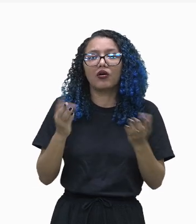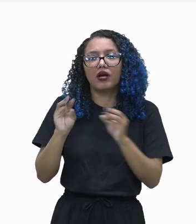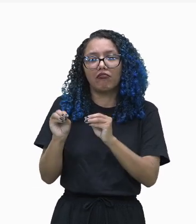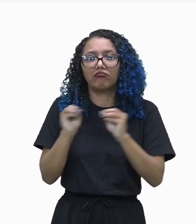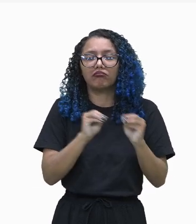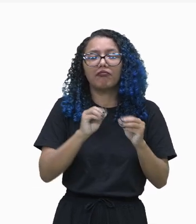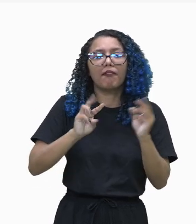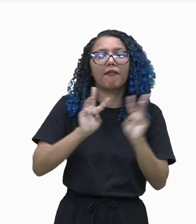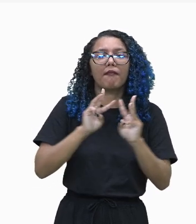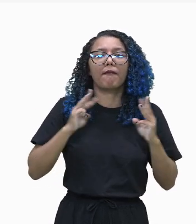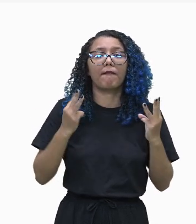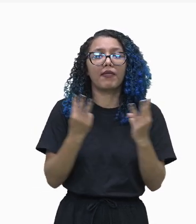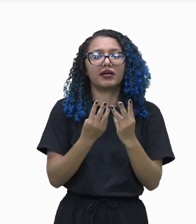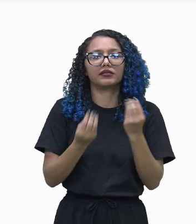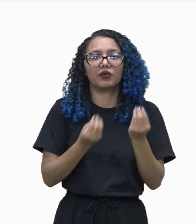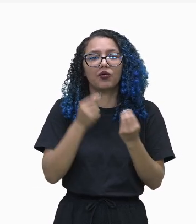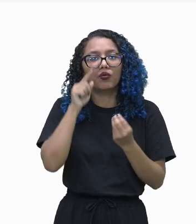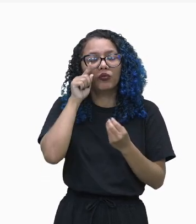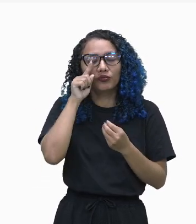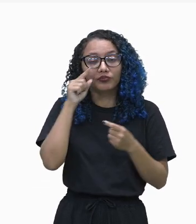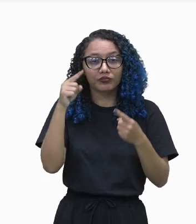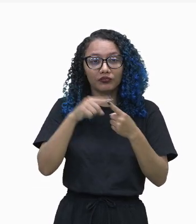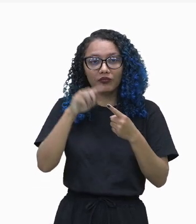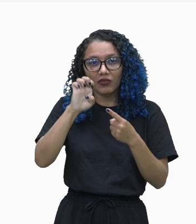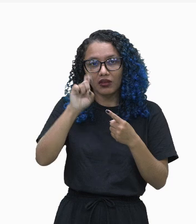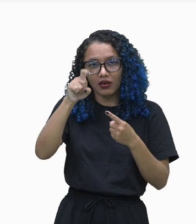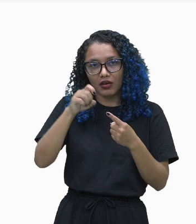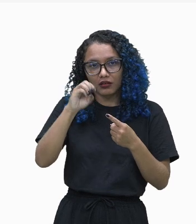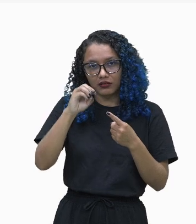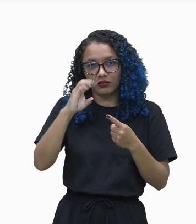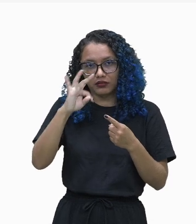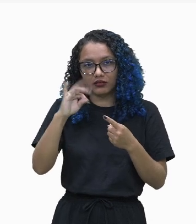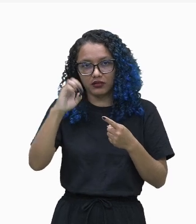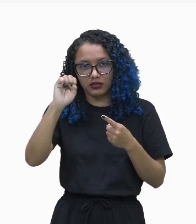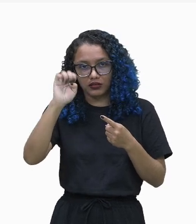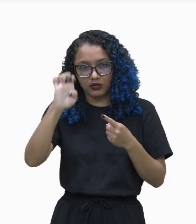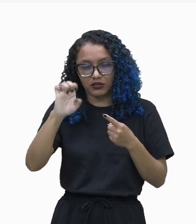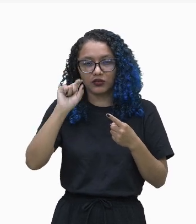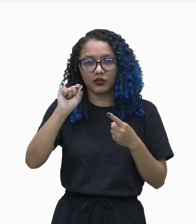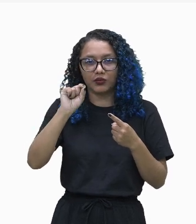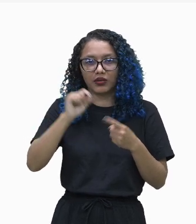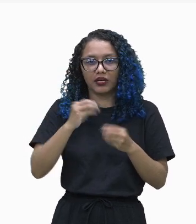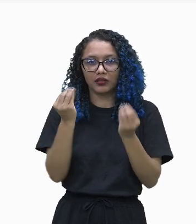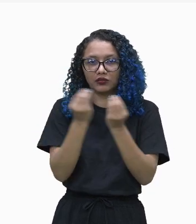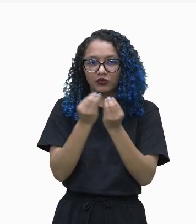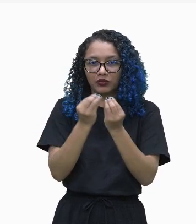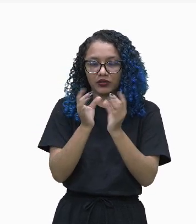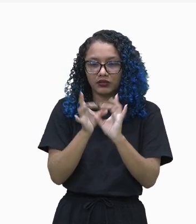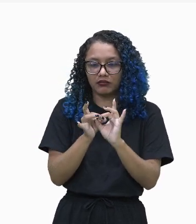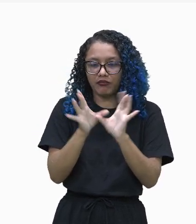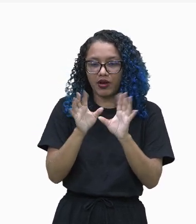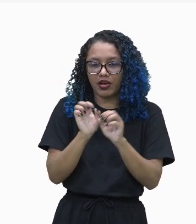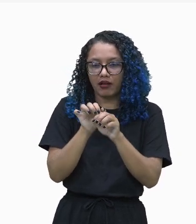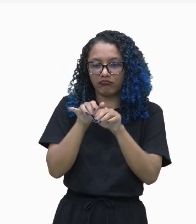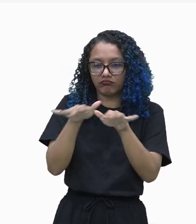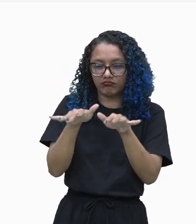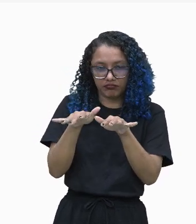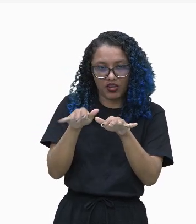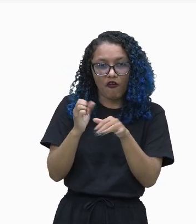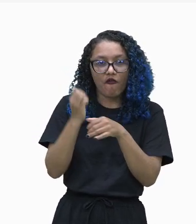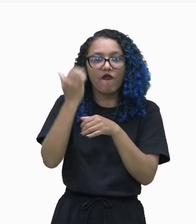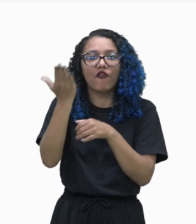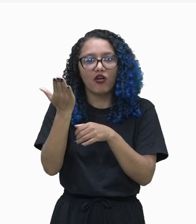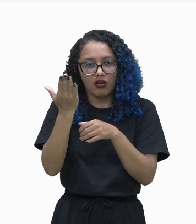que é denominado de exocitose, que liberam substâncias para o exterior. Tem um